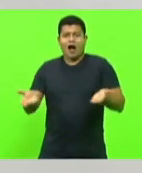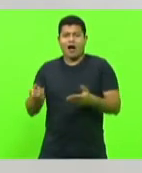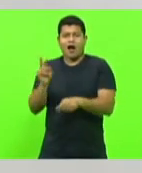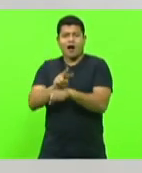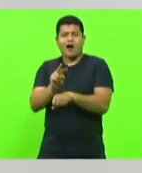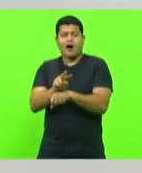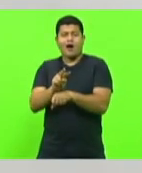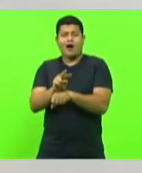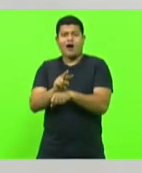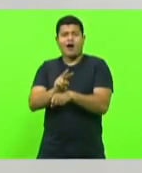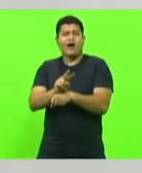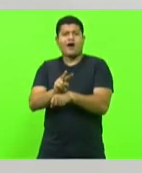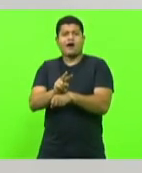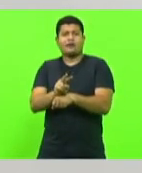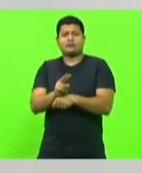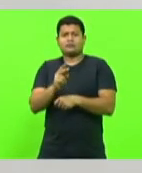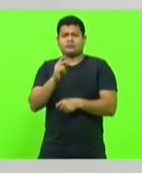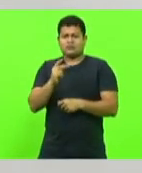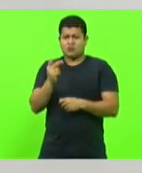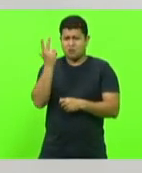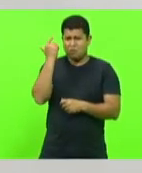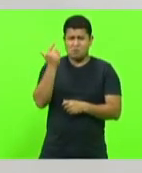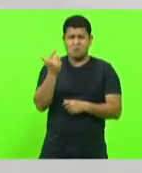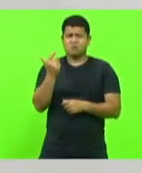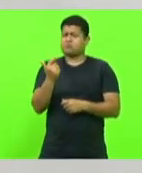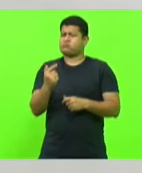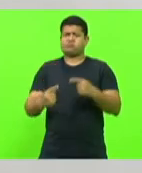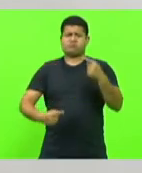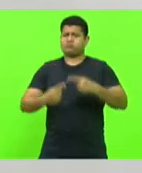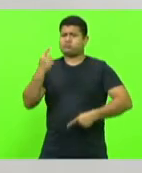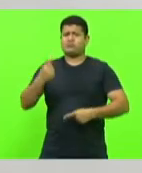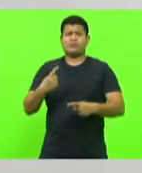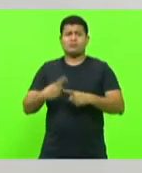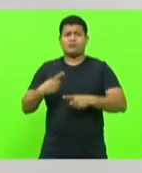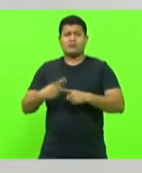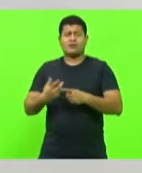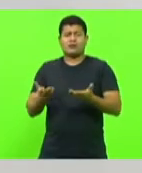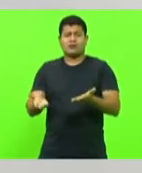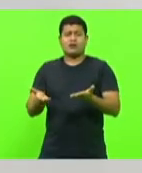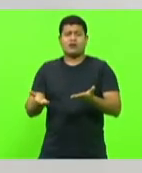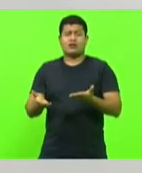que não é uma fiscalização normal, não pode ser, porque, afinal,